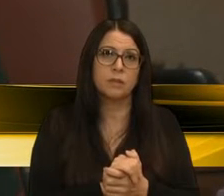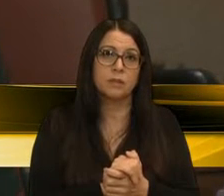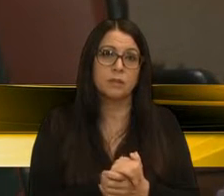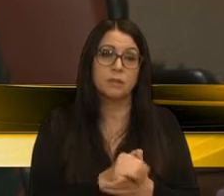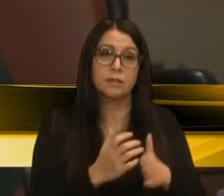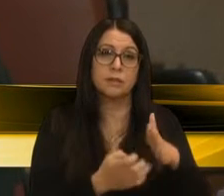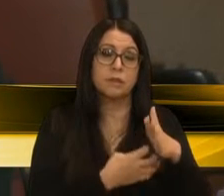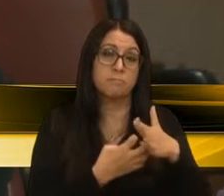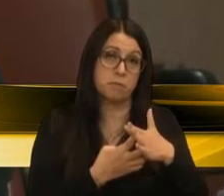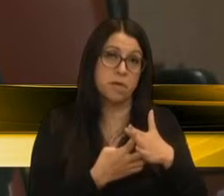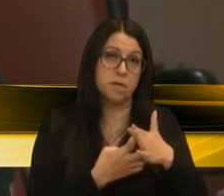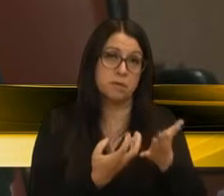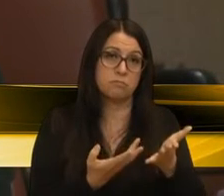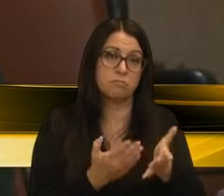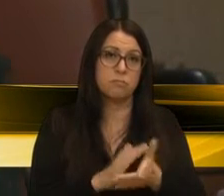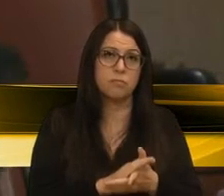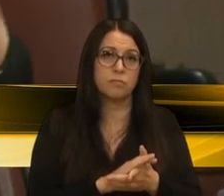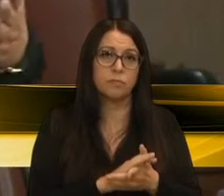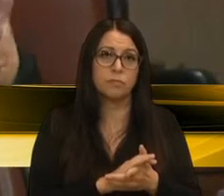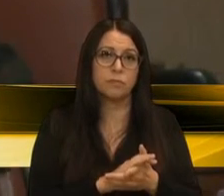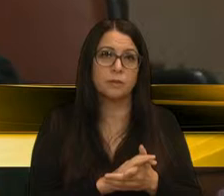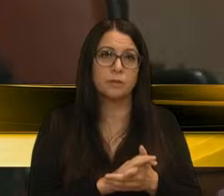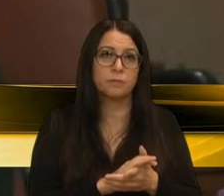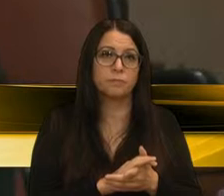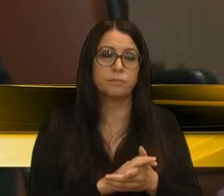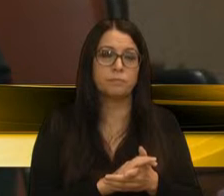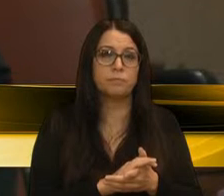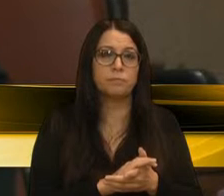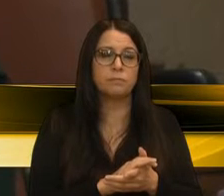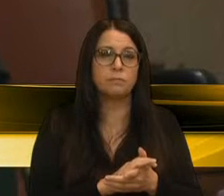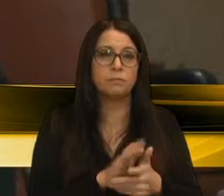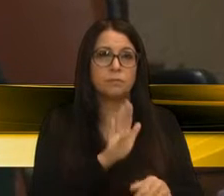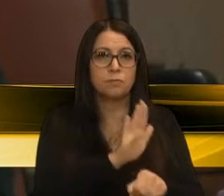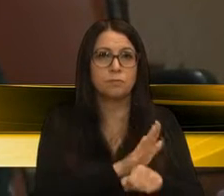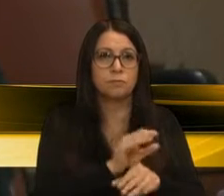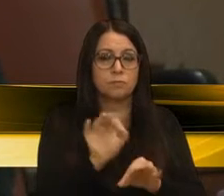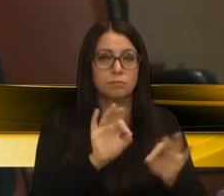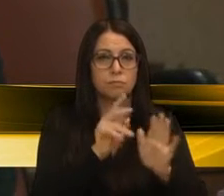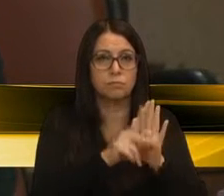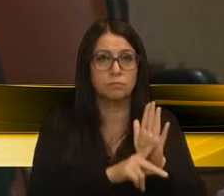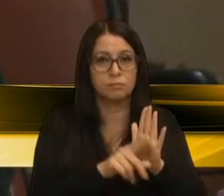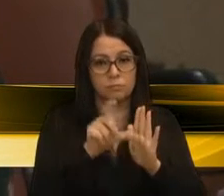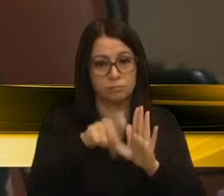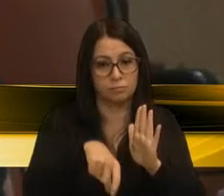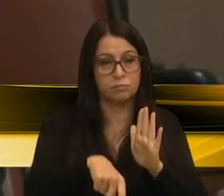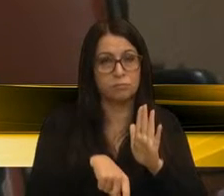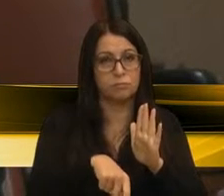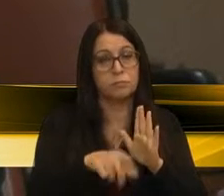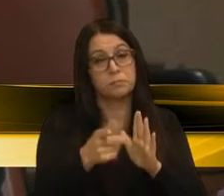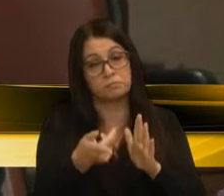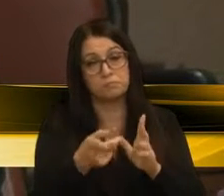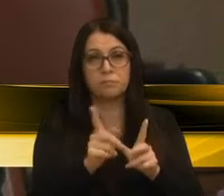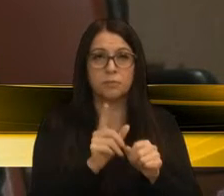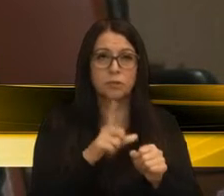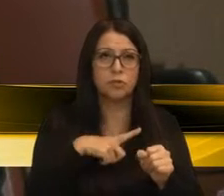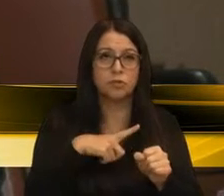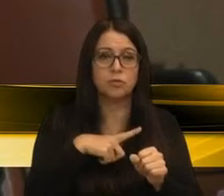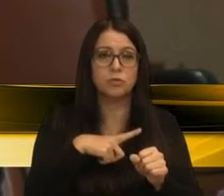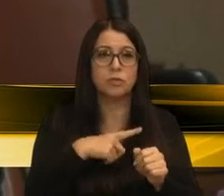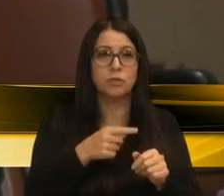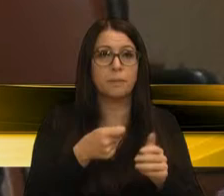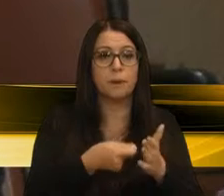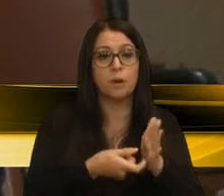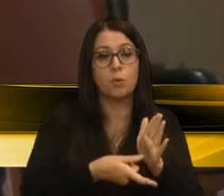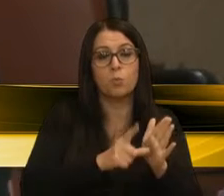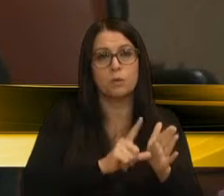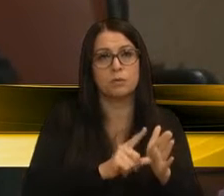empresa que patrocinou esse projeto do Fiorin Card efetivamente havia